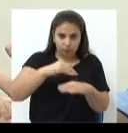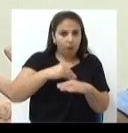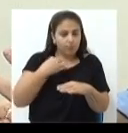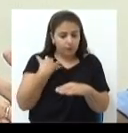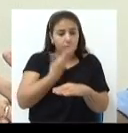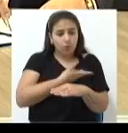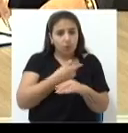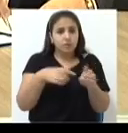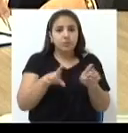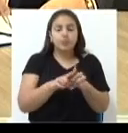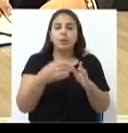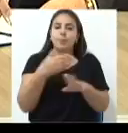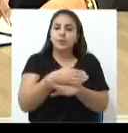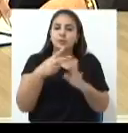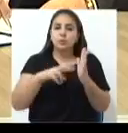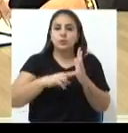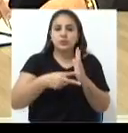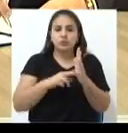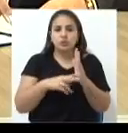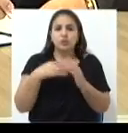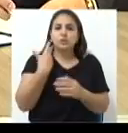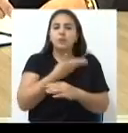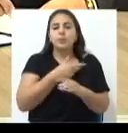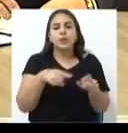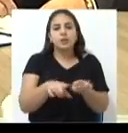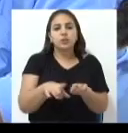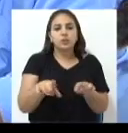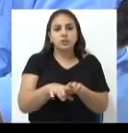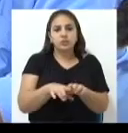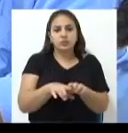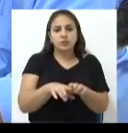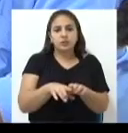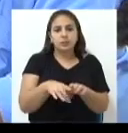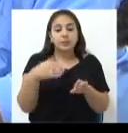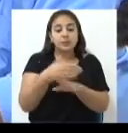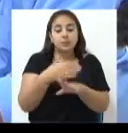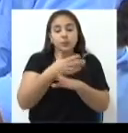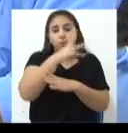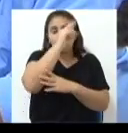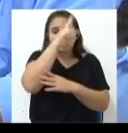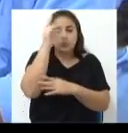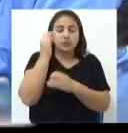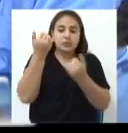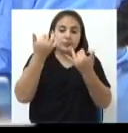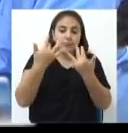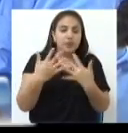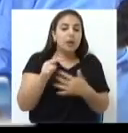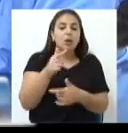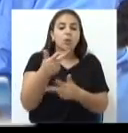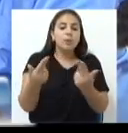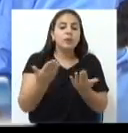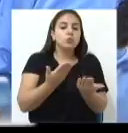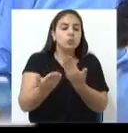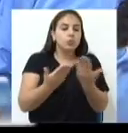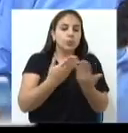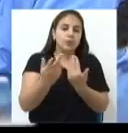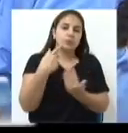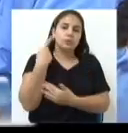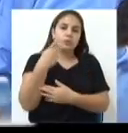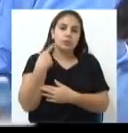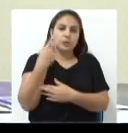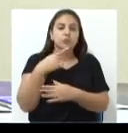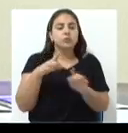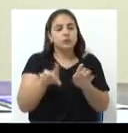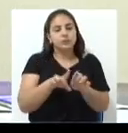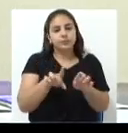a participação de sindicatos e de agentes do Poder Executivo que puderam, então, esclarecer algumas dúvidas dos senhores vereadores que